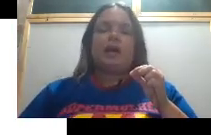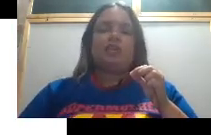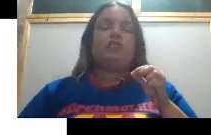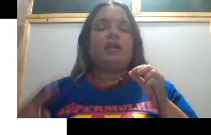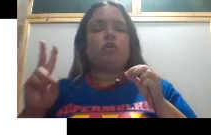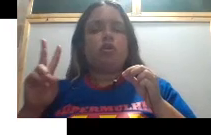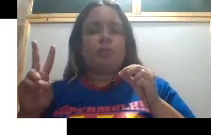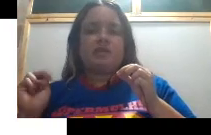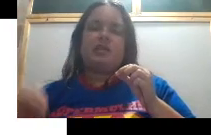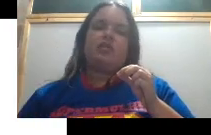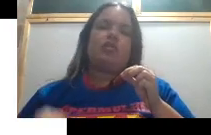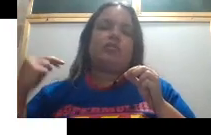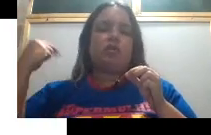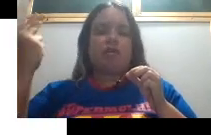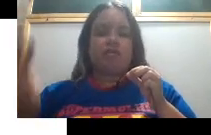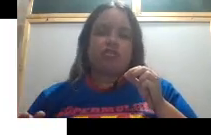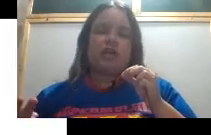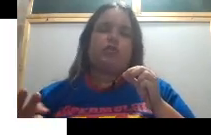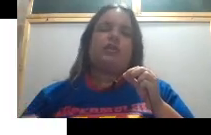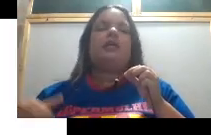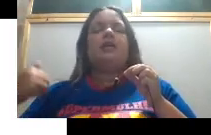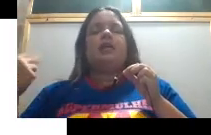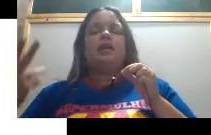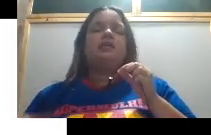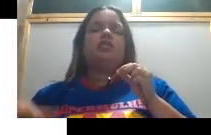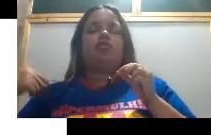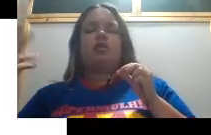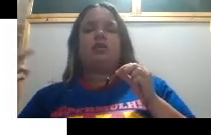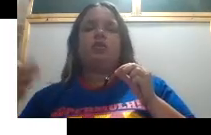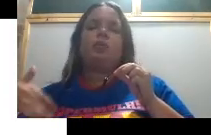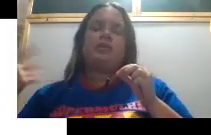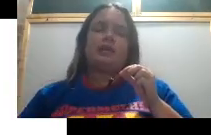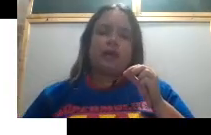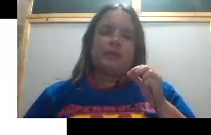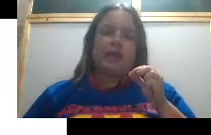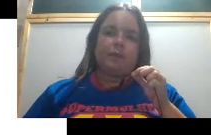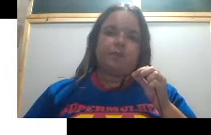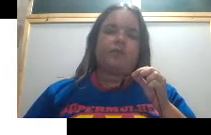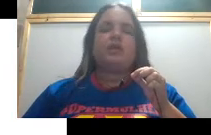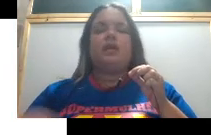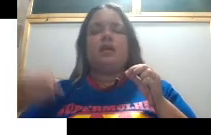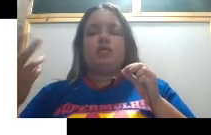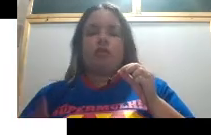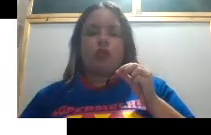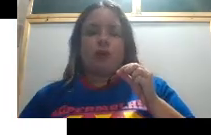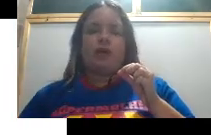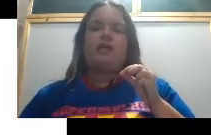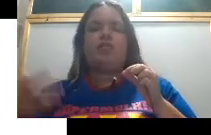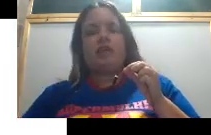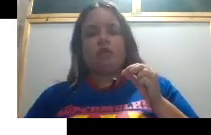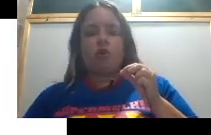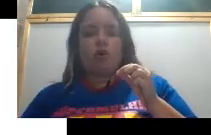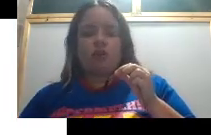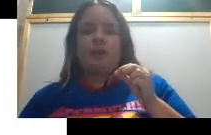nosso país tiveram dois presidentes que foram afastados né antes do mandato terminar o